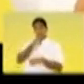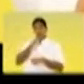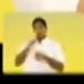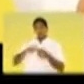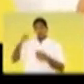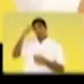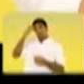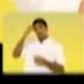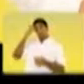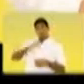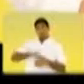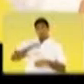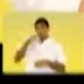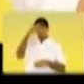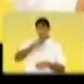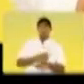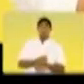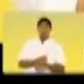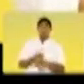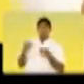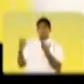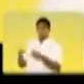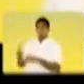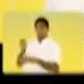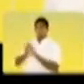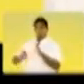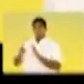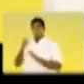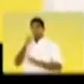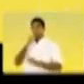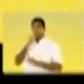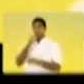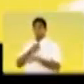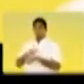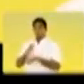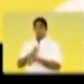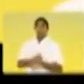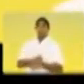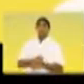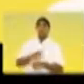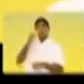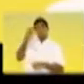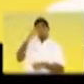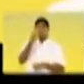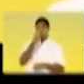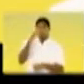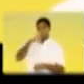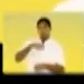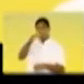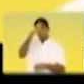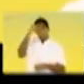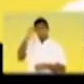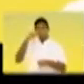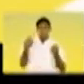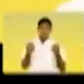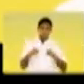e o mais grave eu a área de tratamento da água da população vitoriense para ser prefeito da Vitória meus amigos